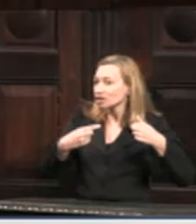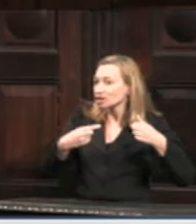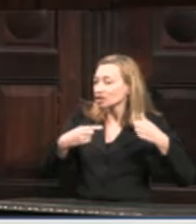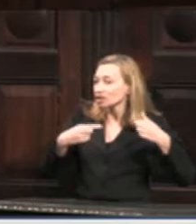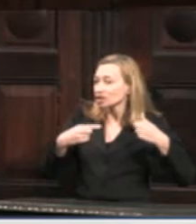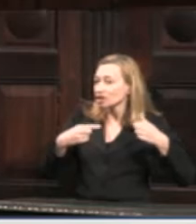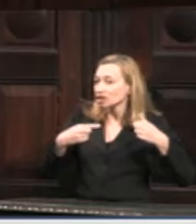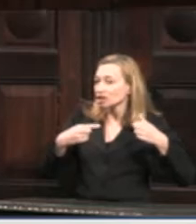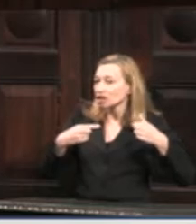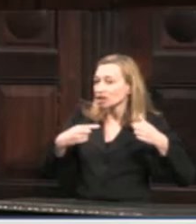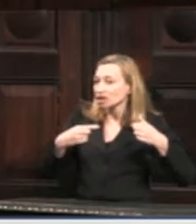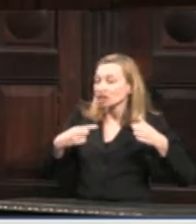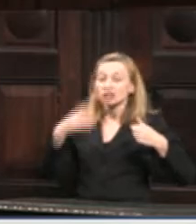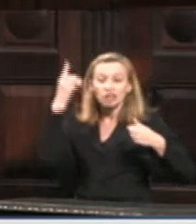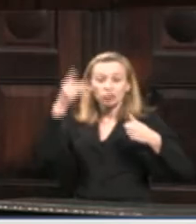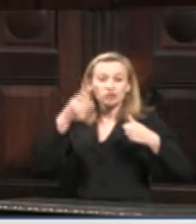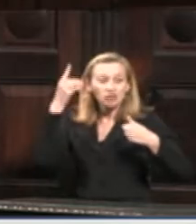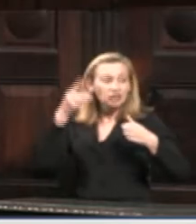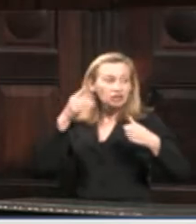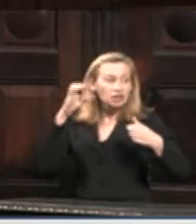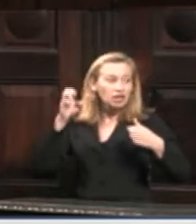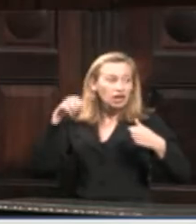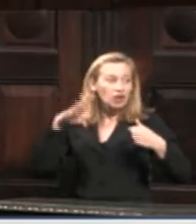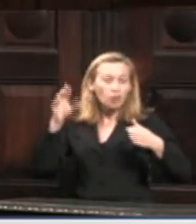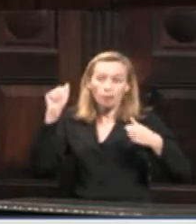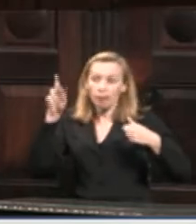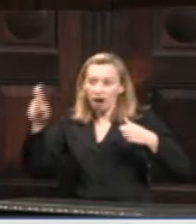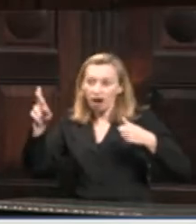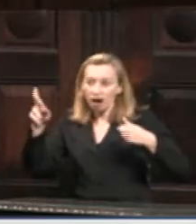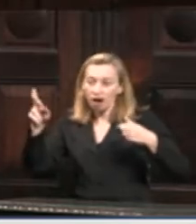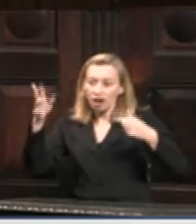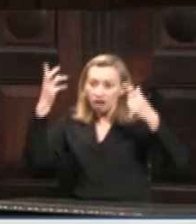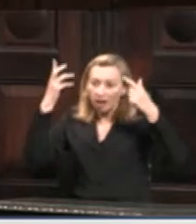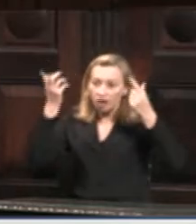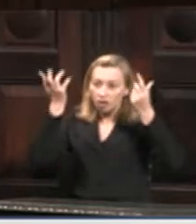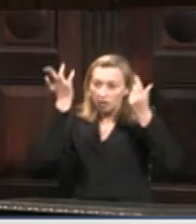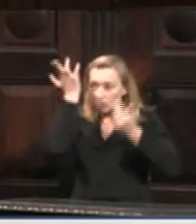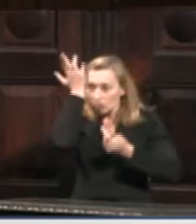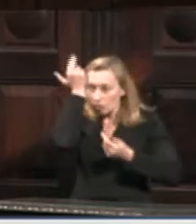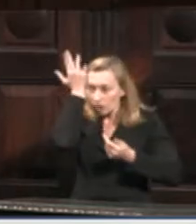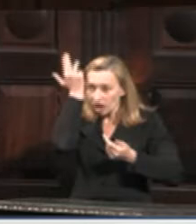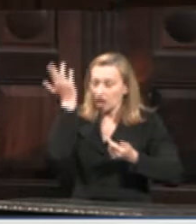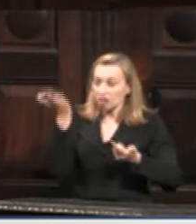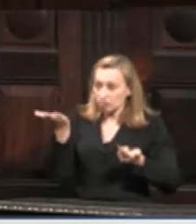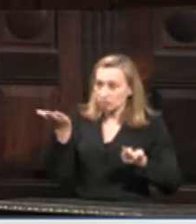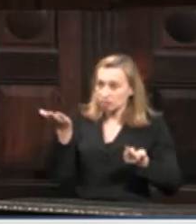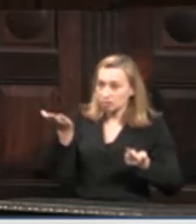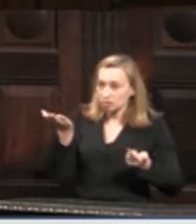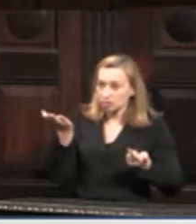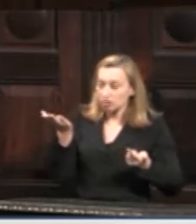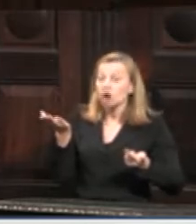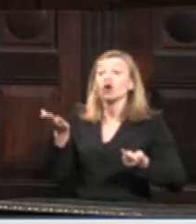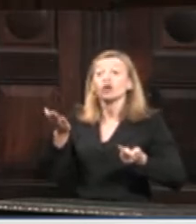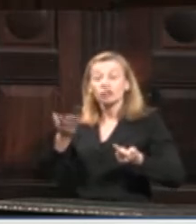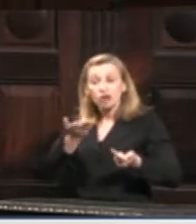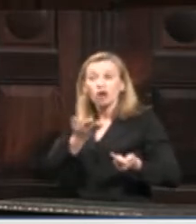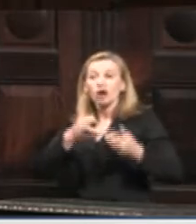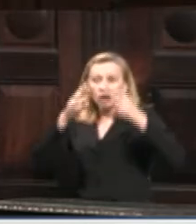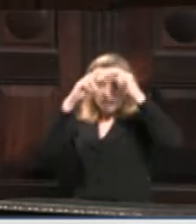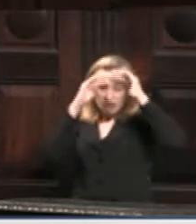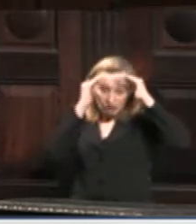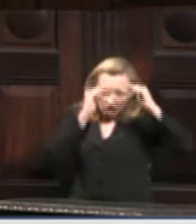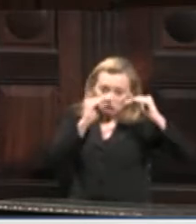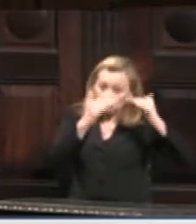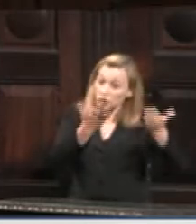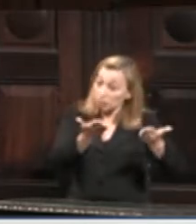pelo ilustre deputado a quem eu respeito. Não sou próximo, não tenho uma relação pessoal, mas tenho um profundo respeito pela trajetória